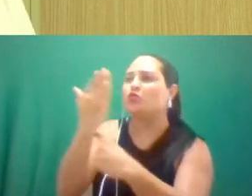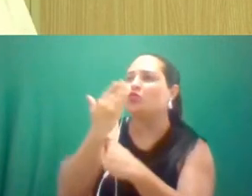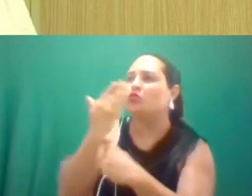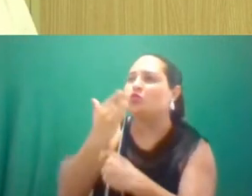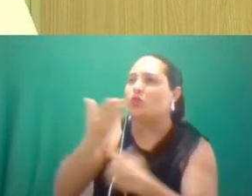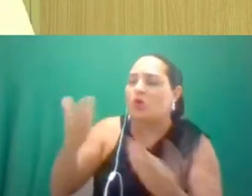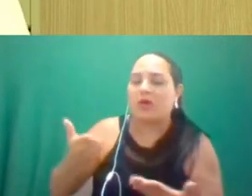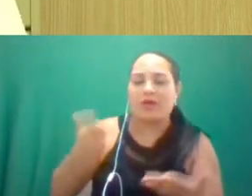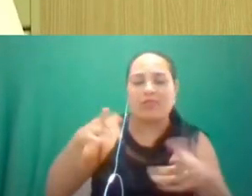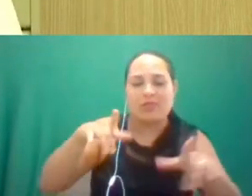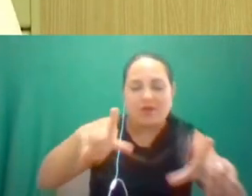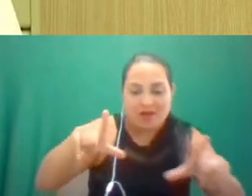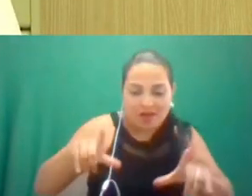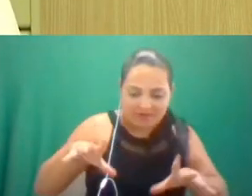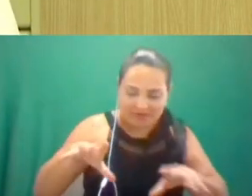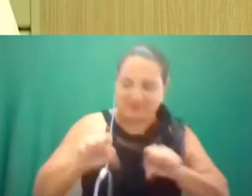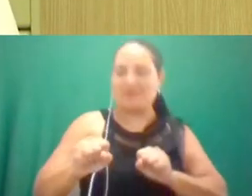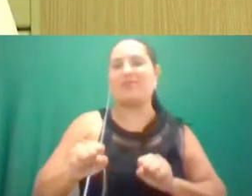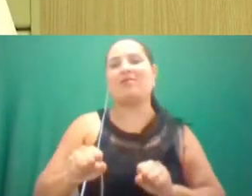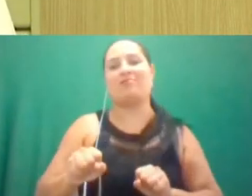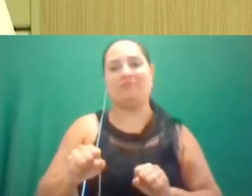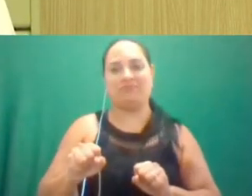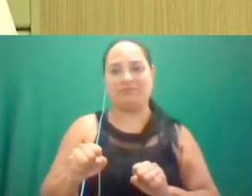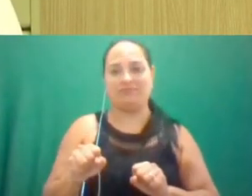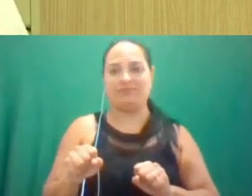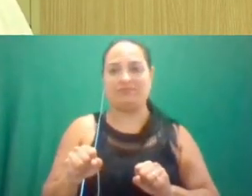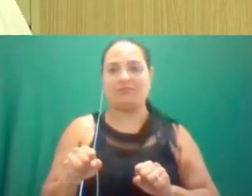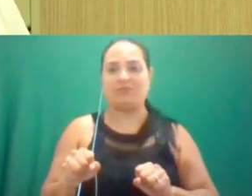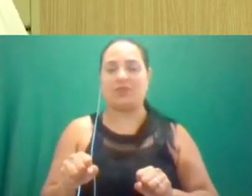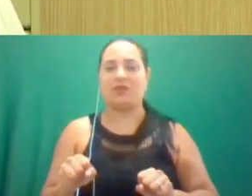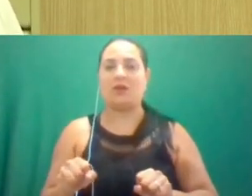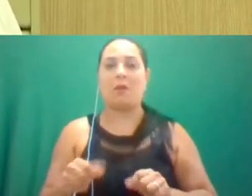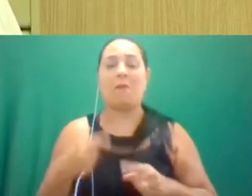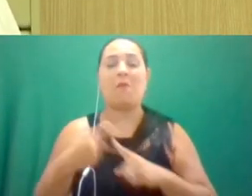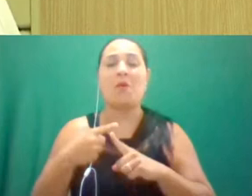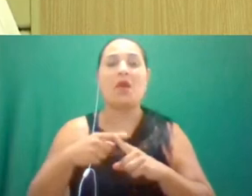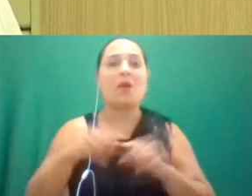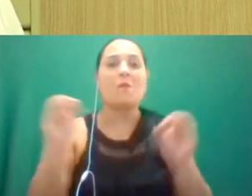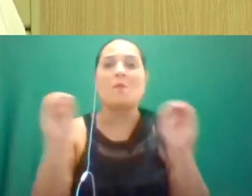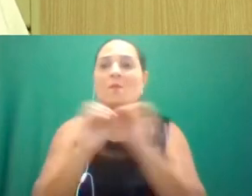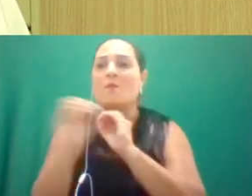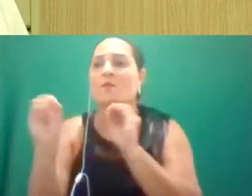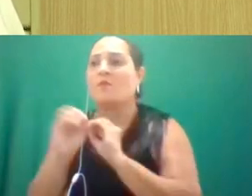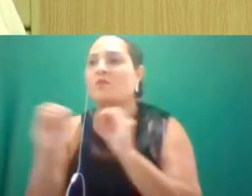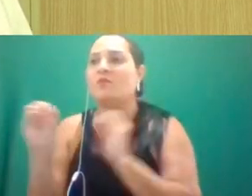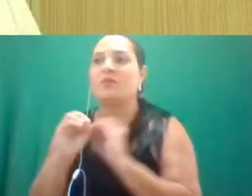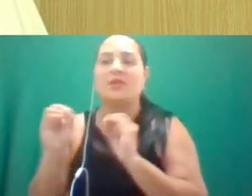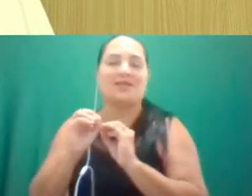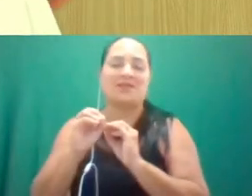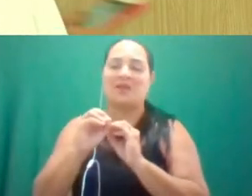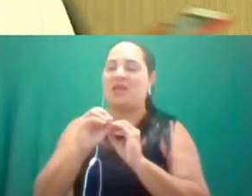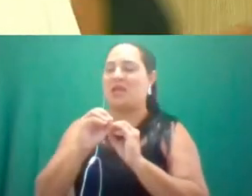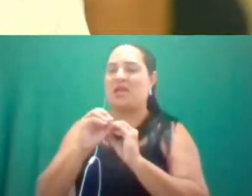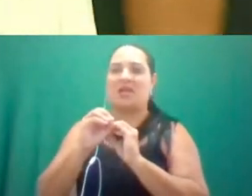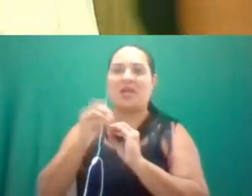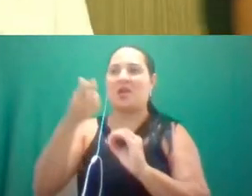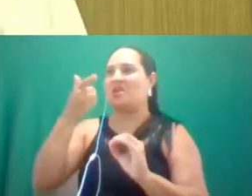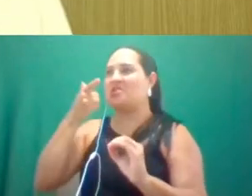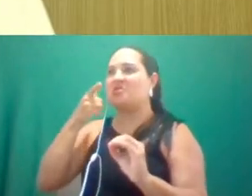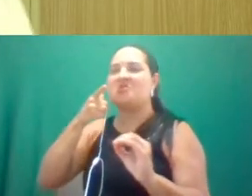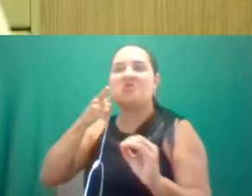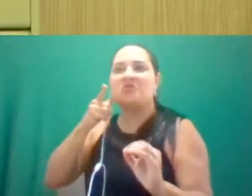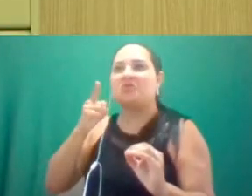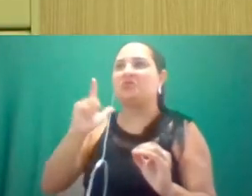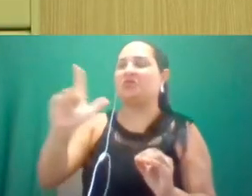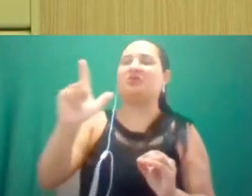fala, eu vou tentar agora falar um pouco mais individualizado a cada um e a cada um. E vou usar também uma metáfora. Eu gosto